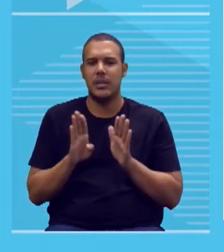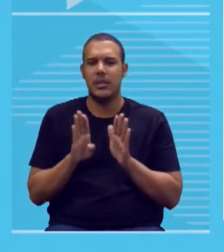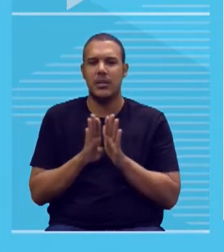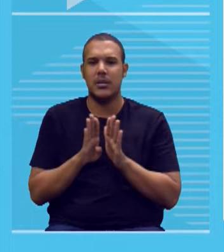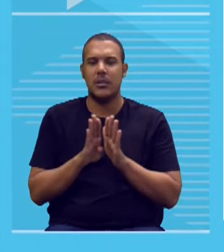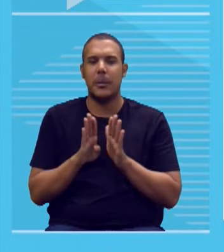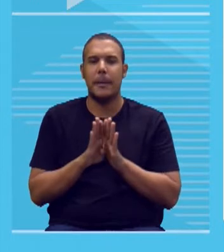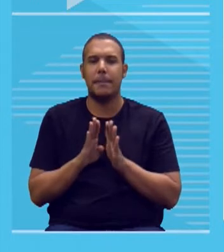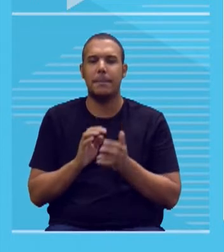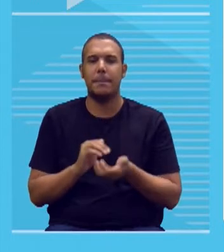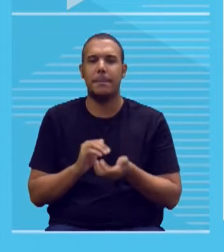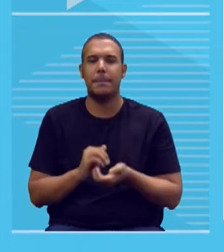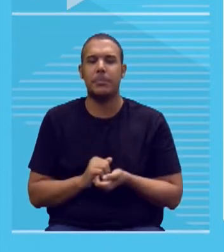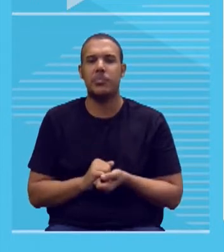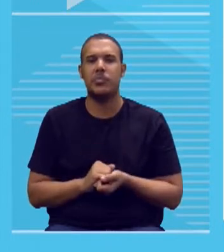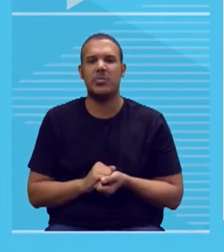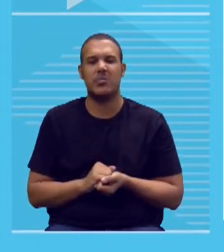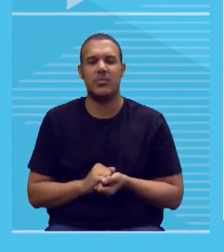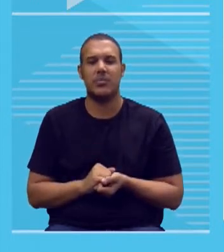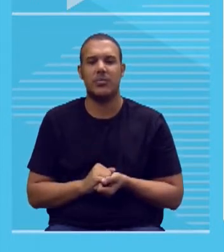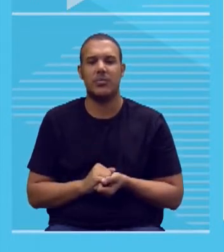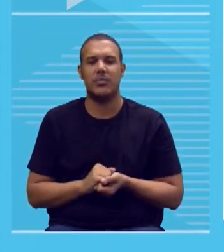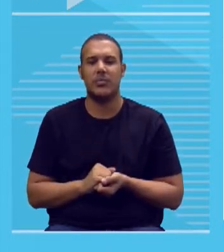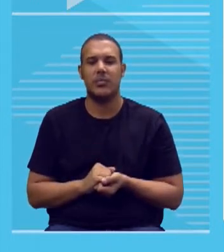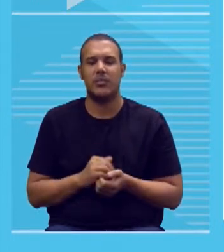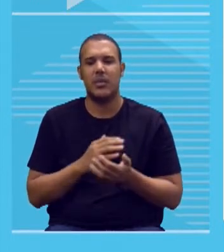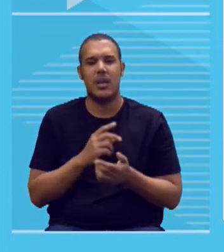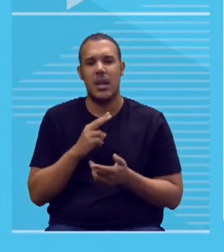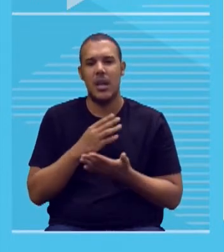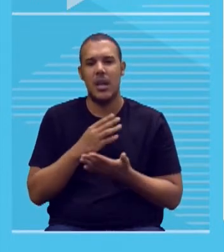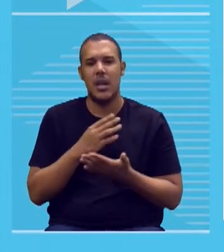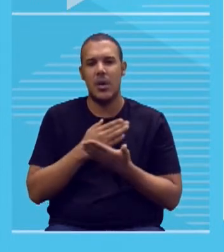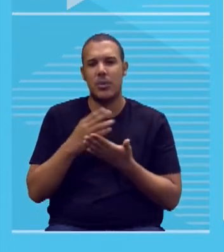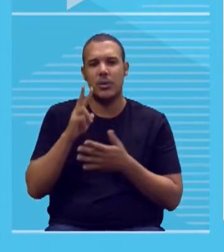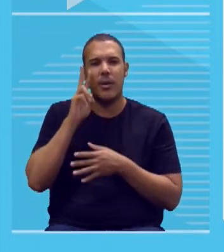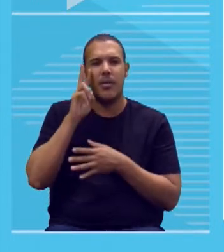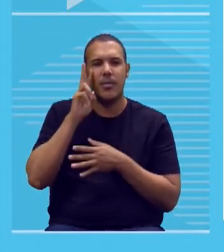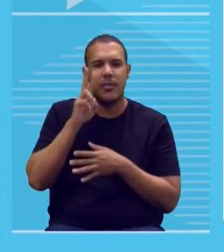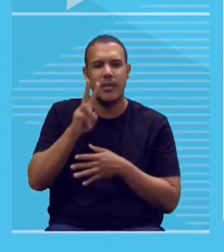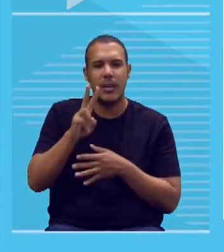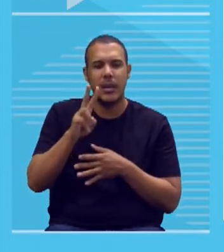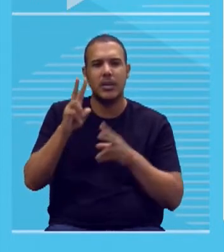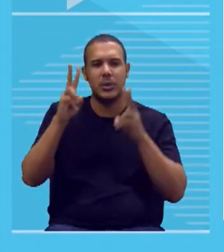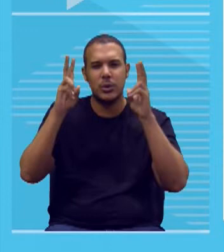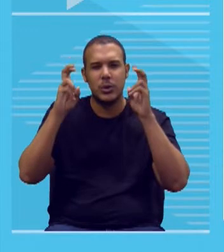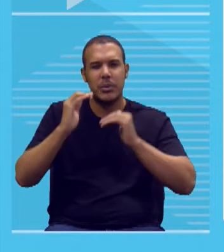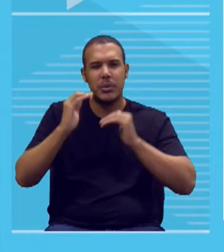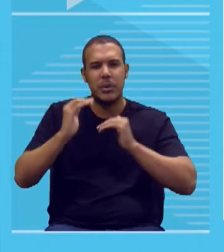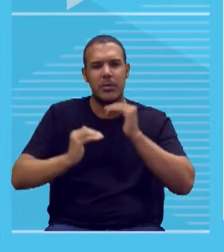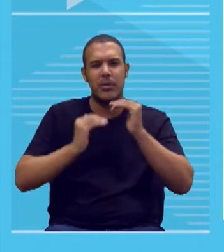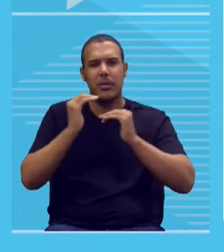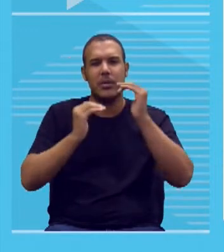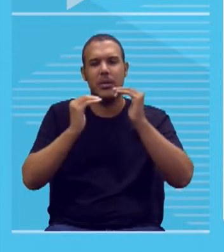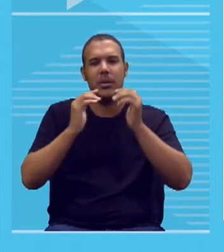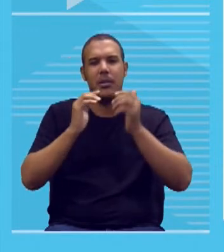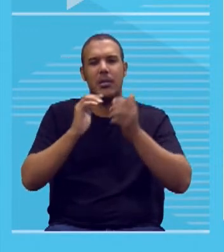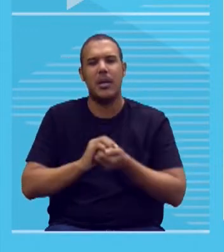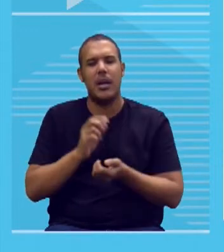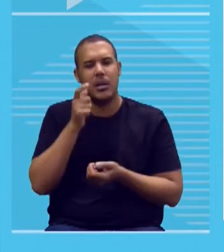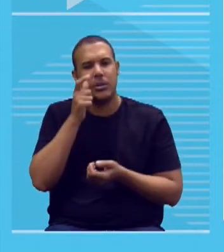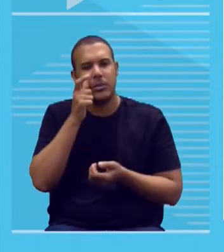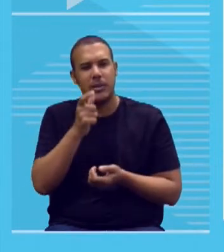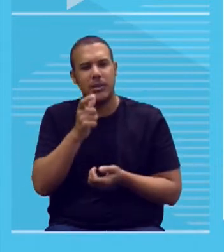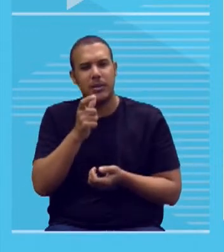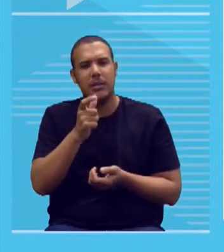tempo é o amar que começou a ver ouvir sobre isso rapaz negócio aí faz sentido